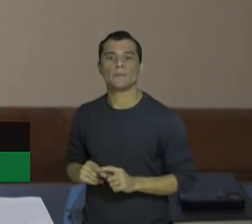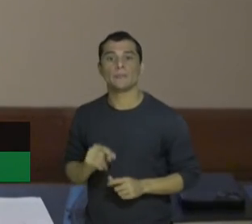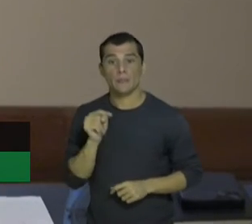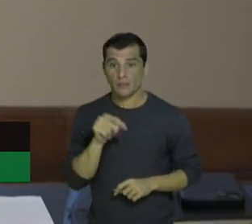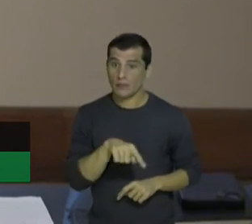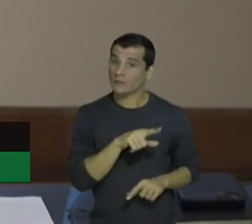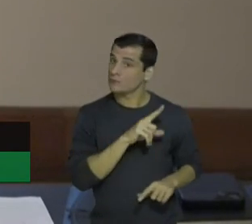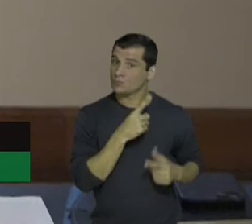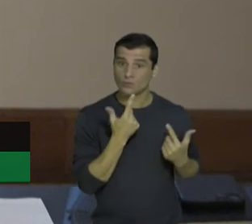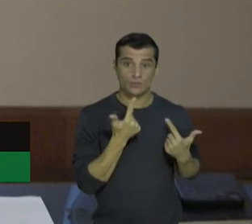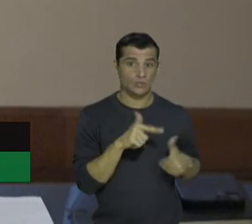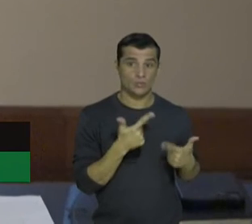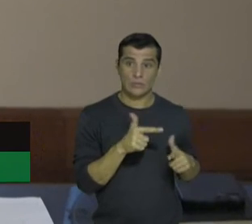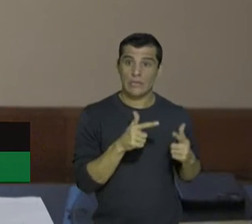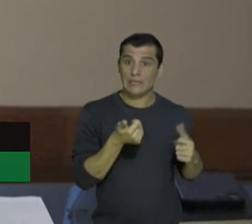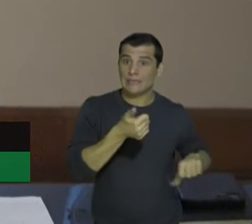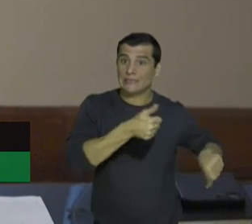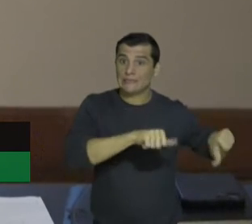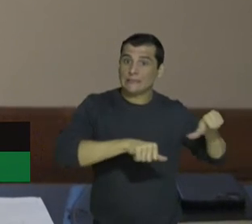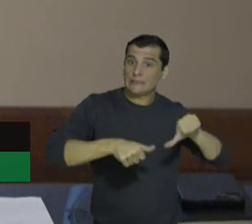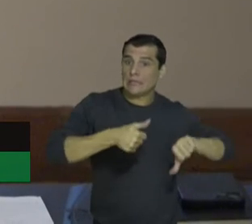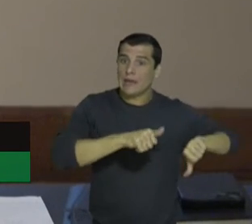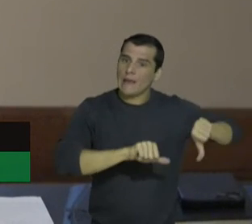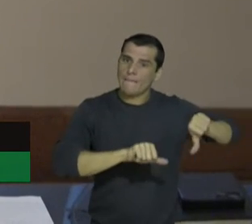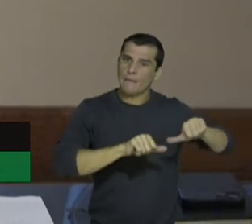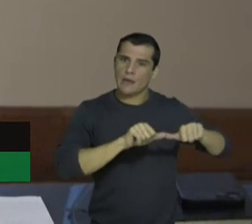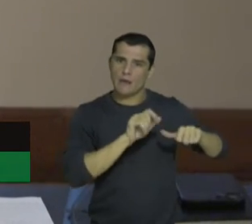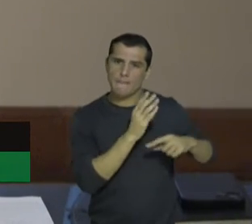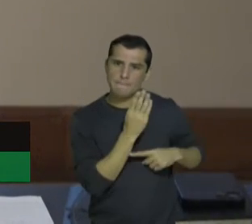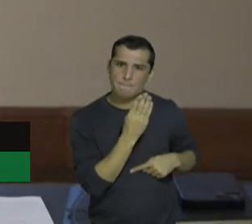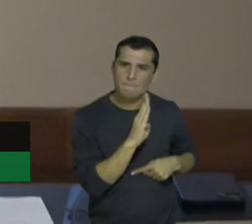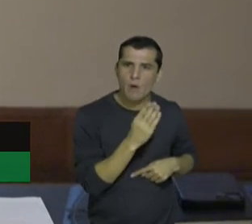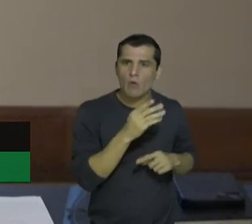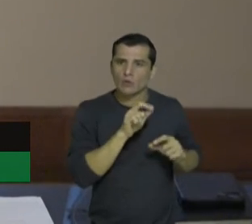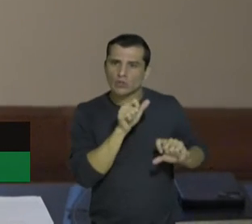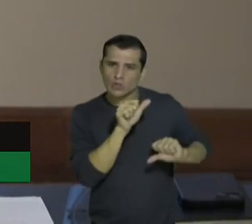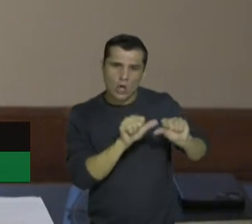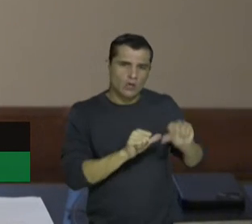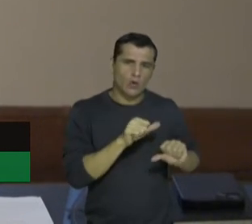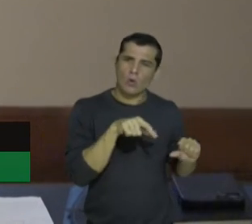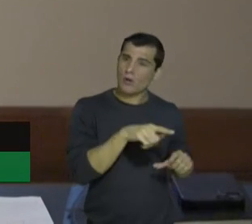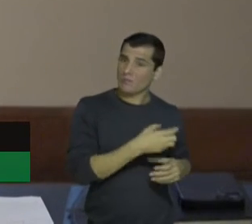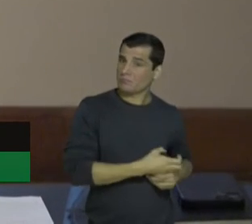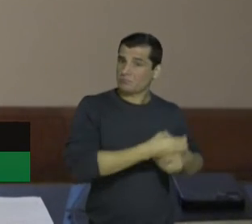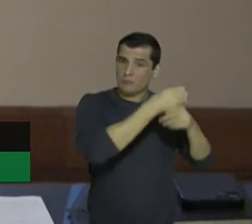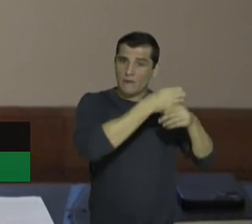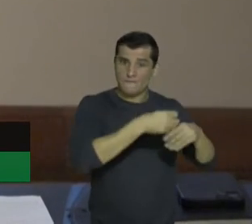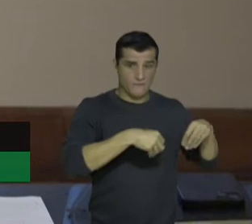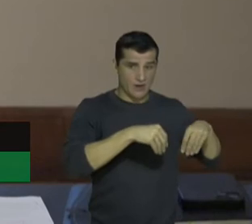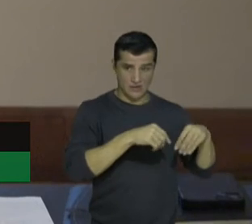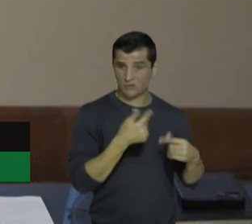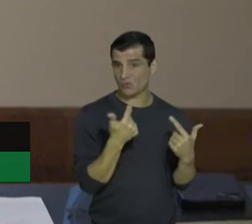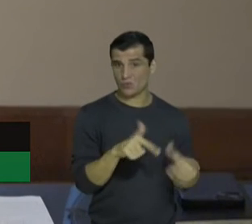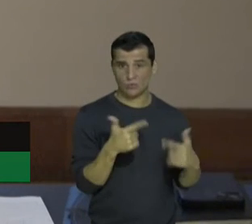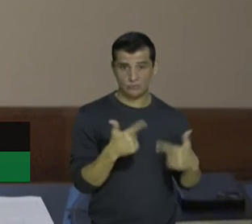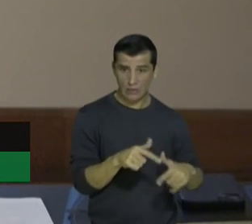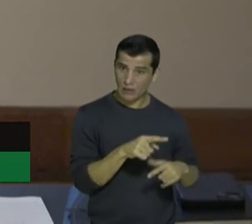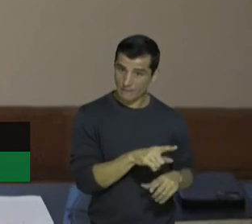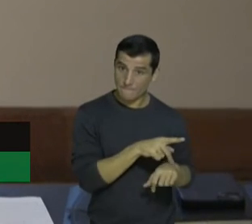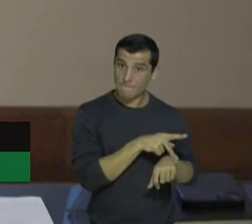modificação química atendendo todas as demandas da da das necessidades de